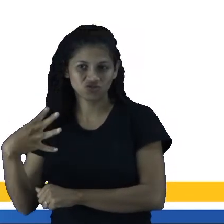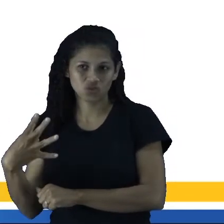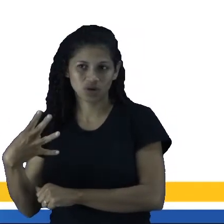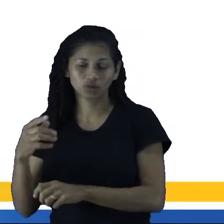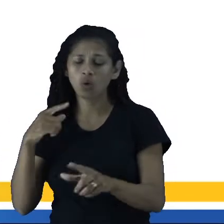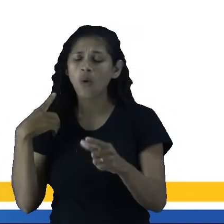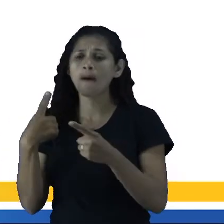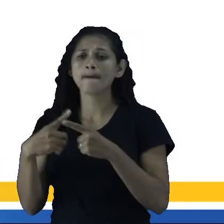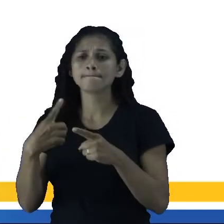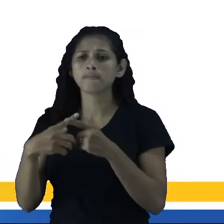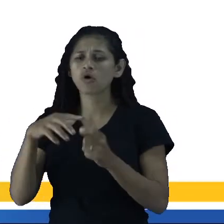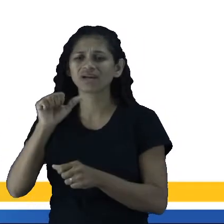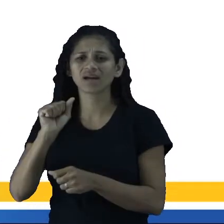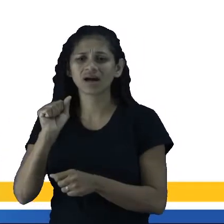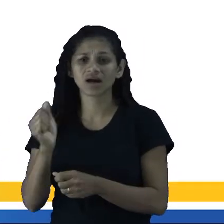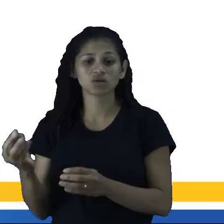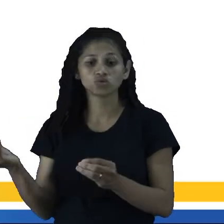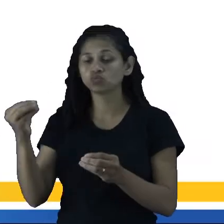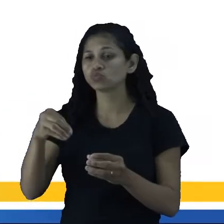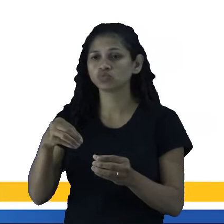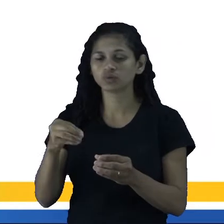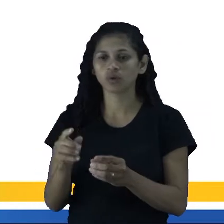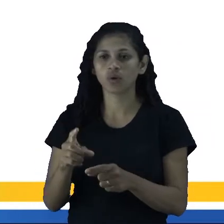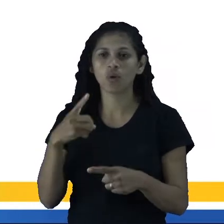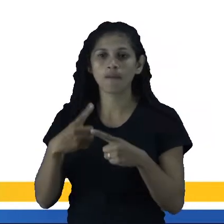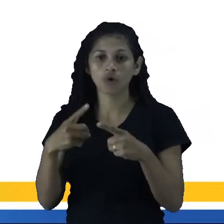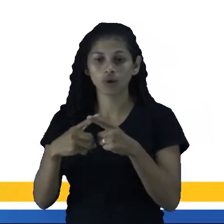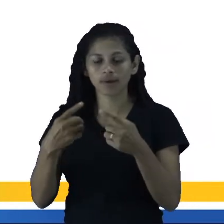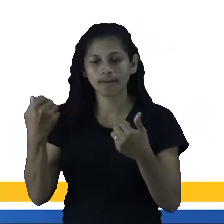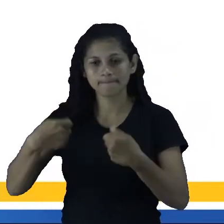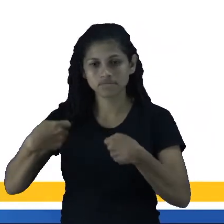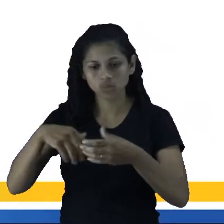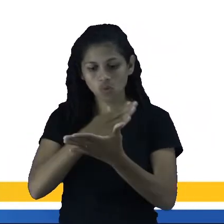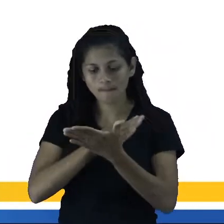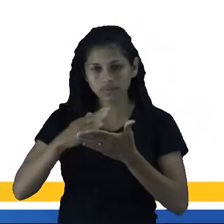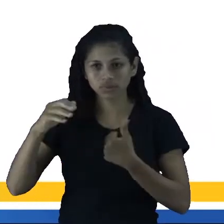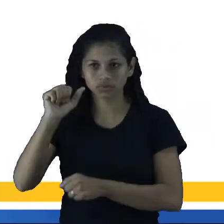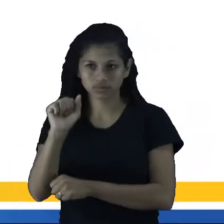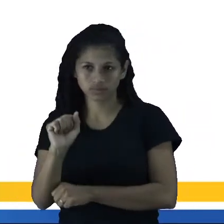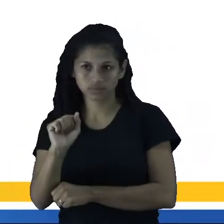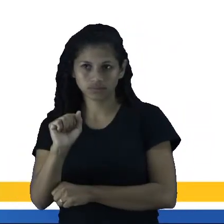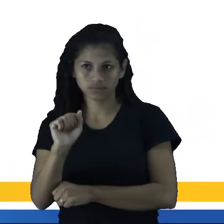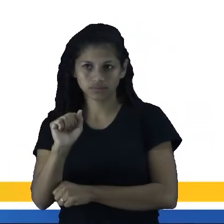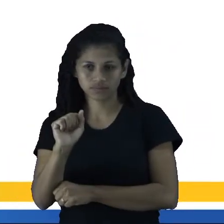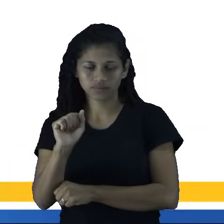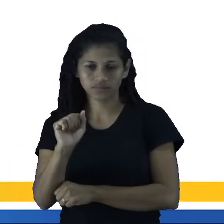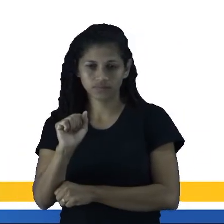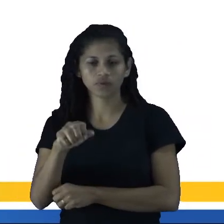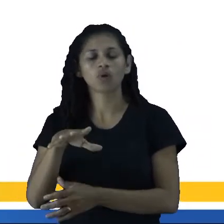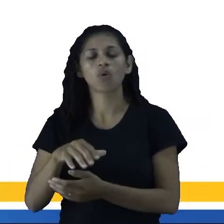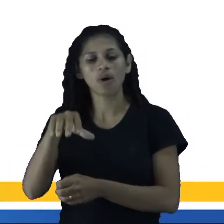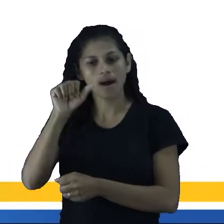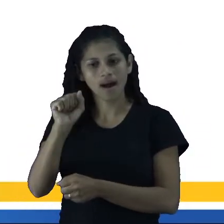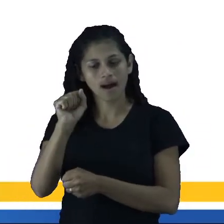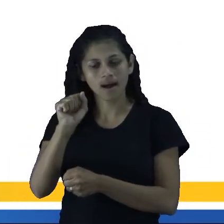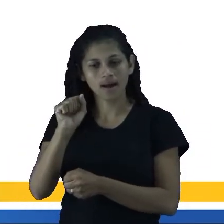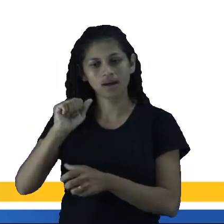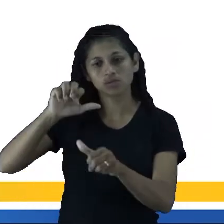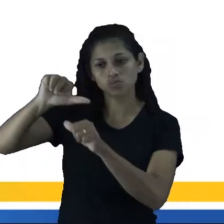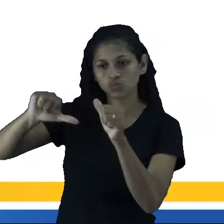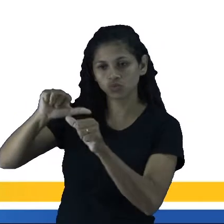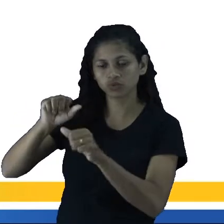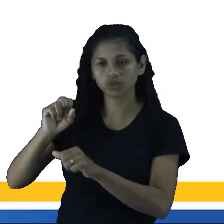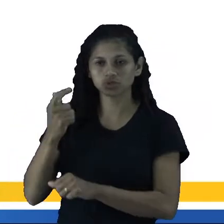Porque todos têm que começar com A. Fixa o A e permuta as demais. Fixa o A e permuta as